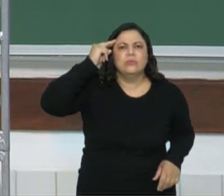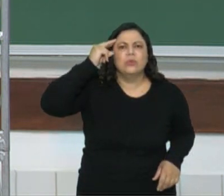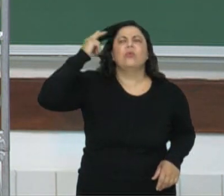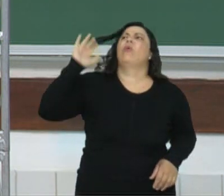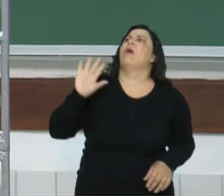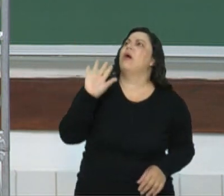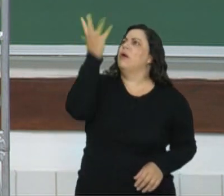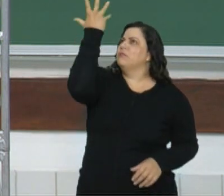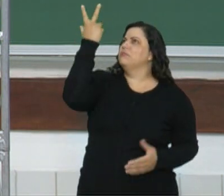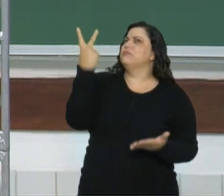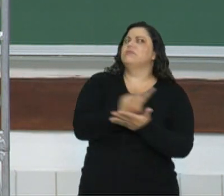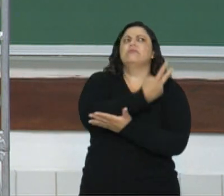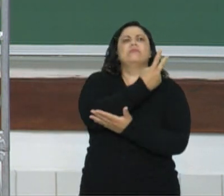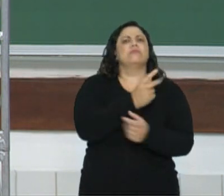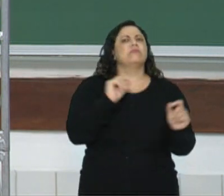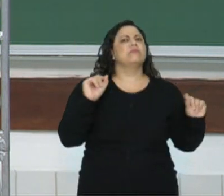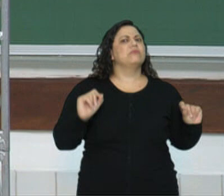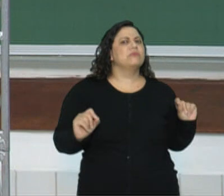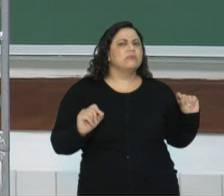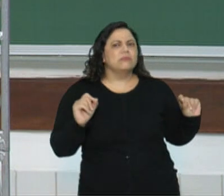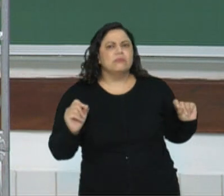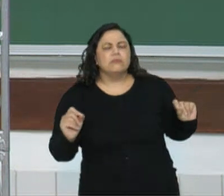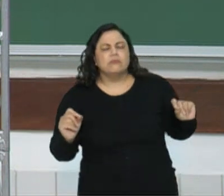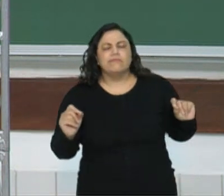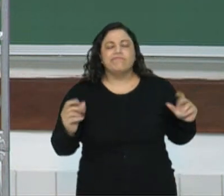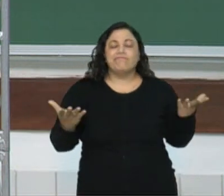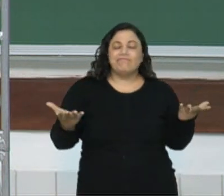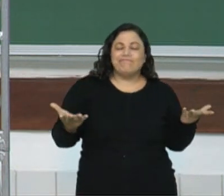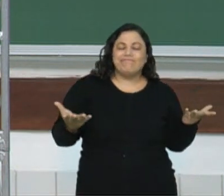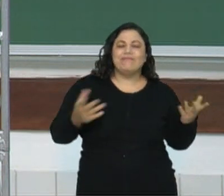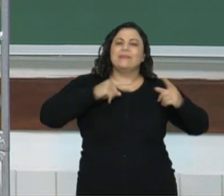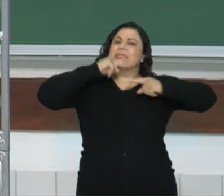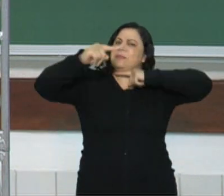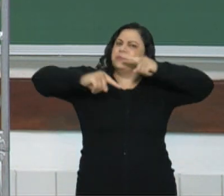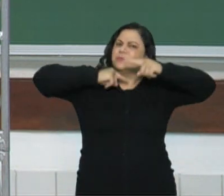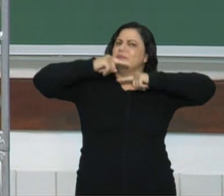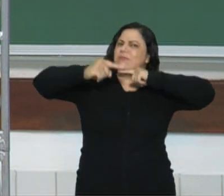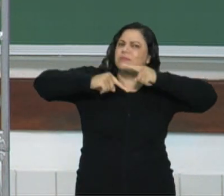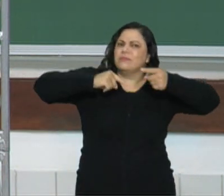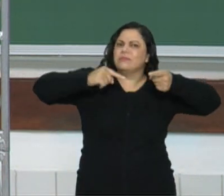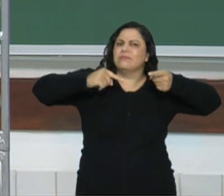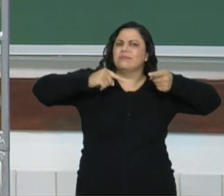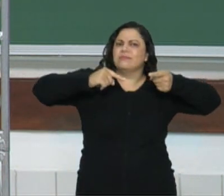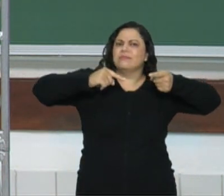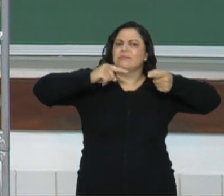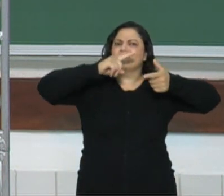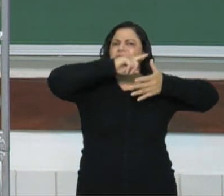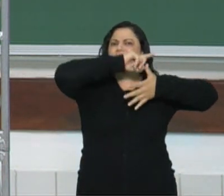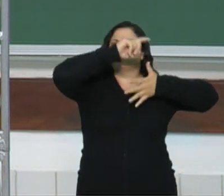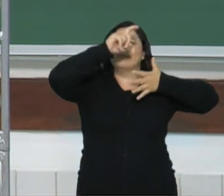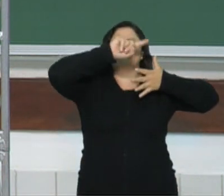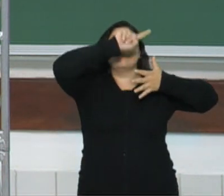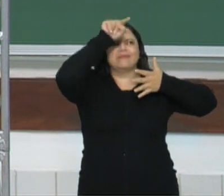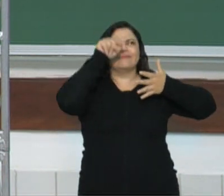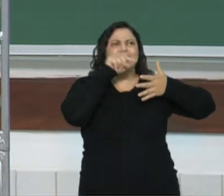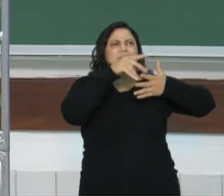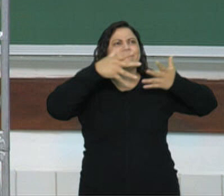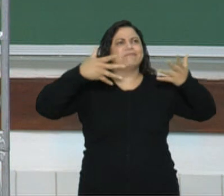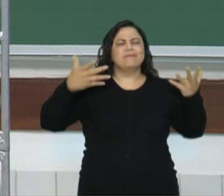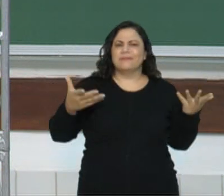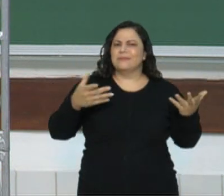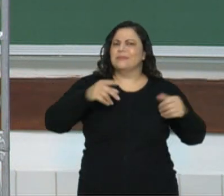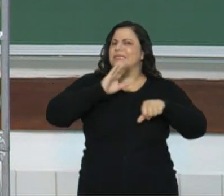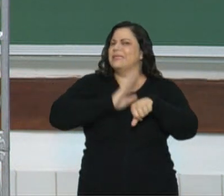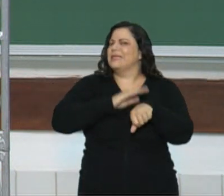de fato comigo? E aí, nessa dúvida hiperbólica, ele fala: e será que nesse momento você de